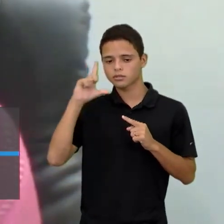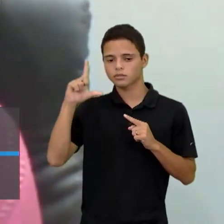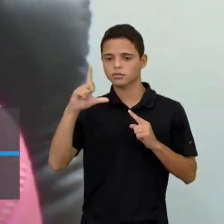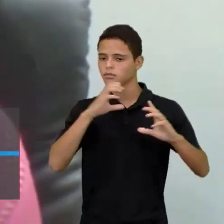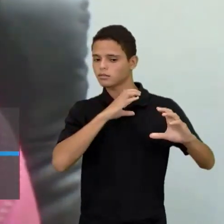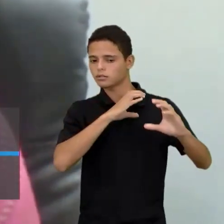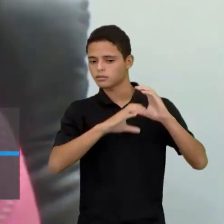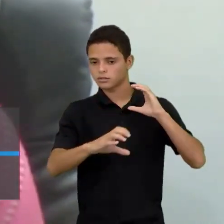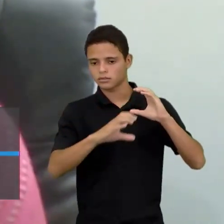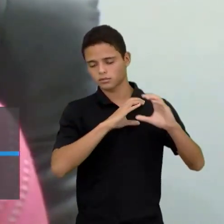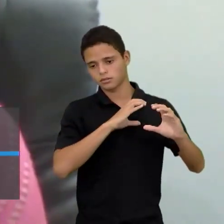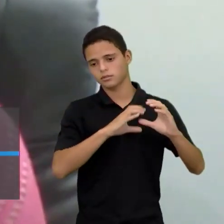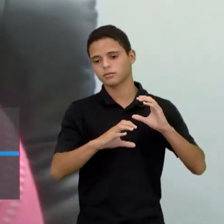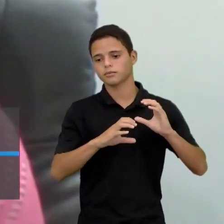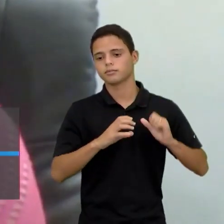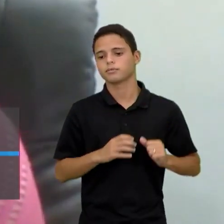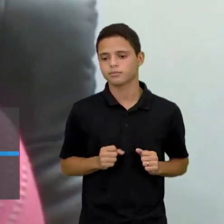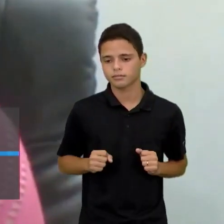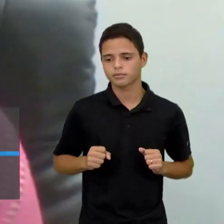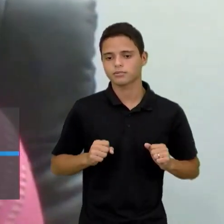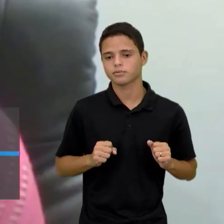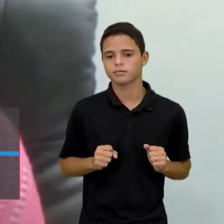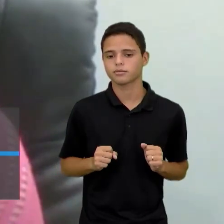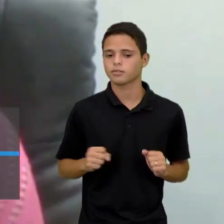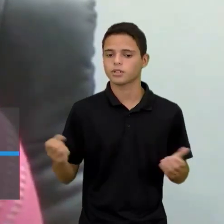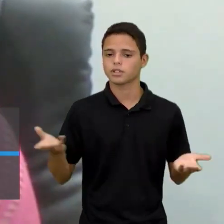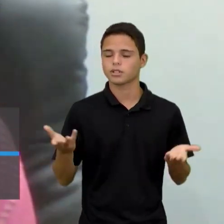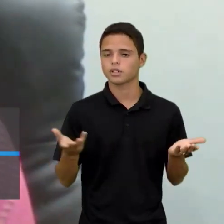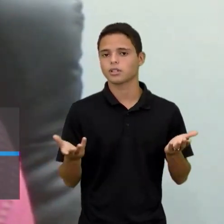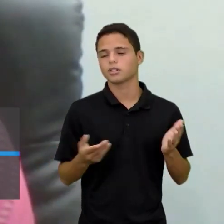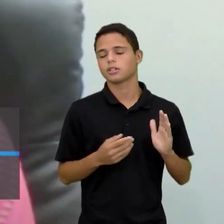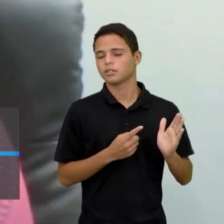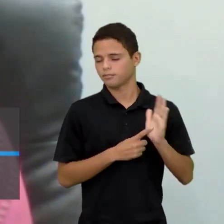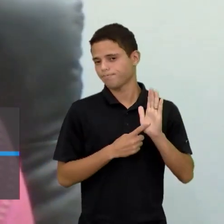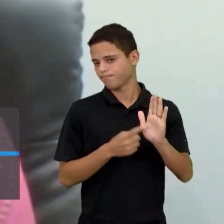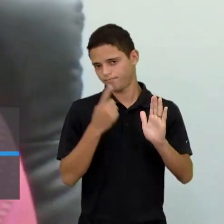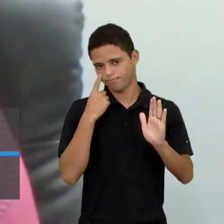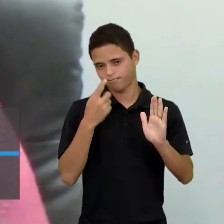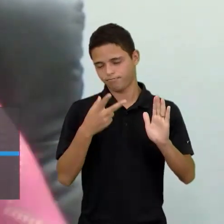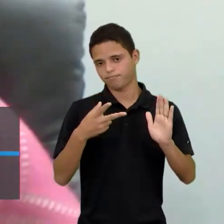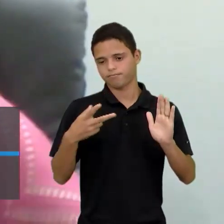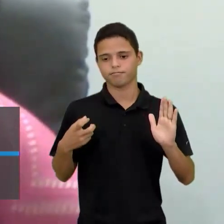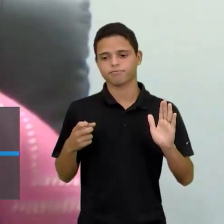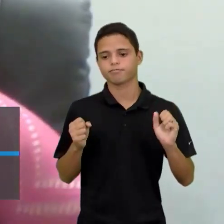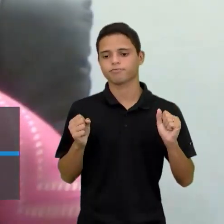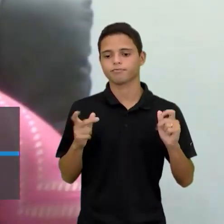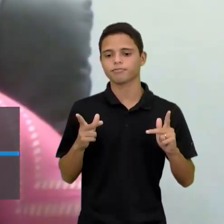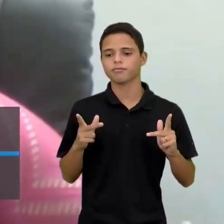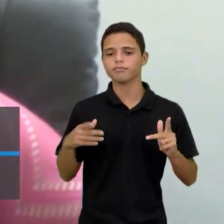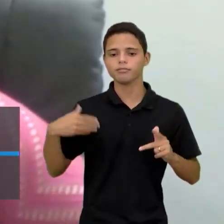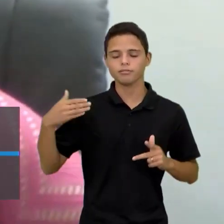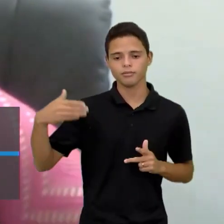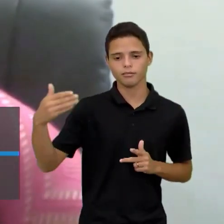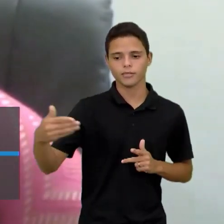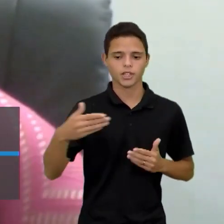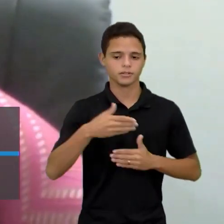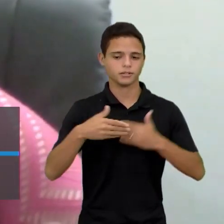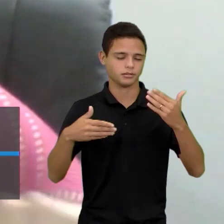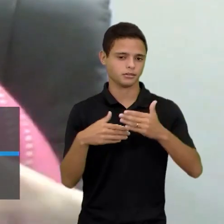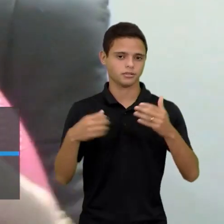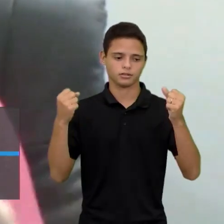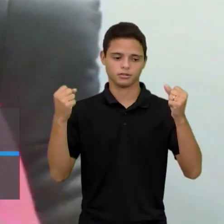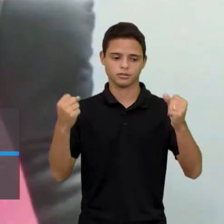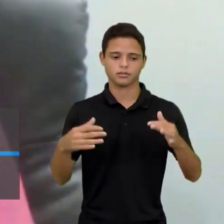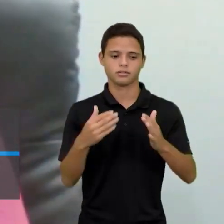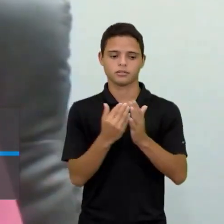de maneira não convencional. Nós vamos ver que nós vamos dar voz a esse aluno, tá bom? Então, os próximos slides eu falo mais sobre